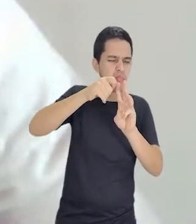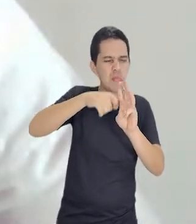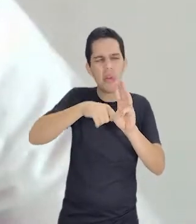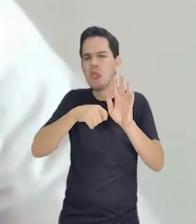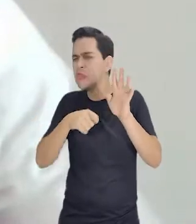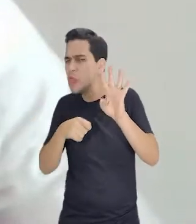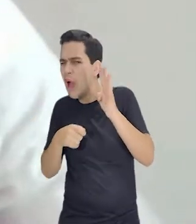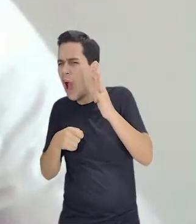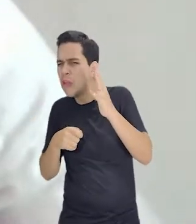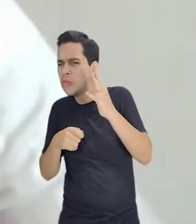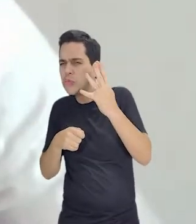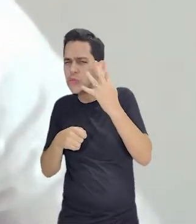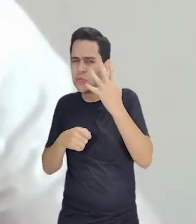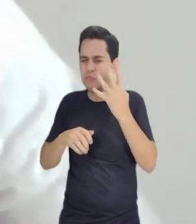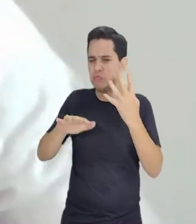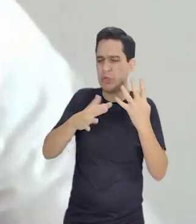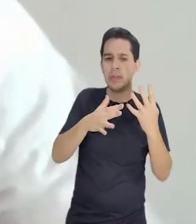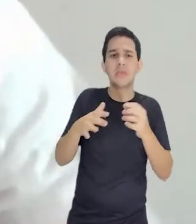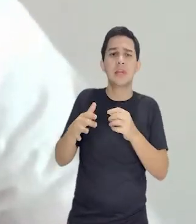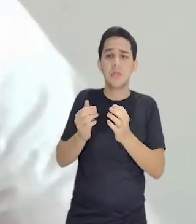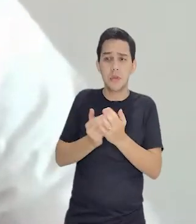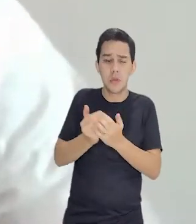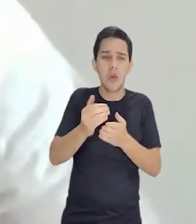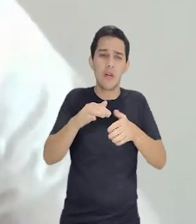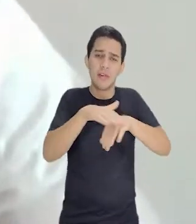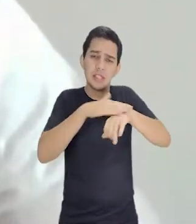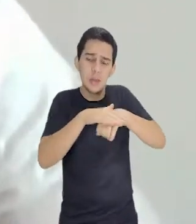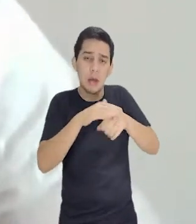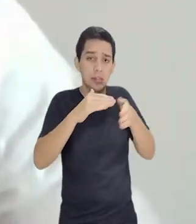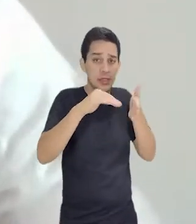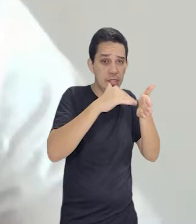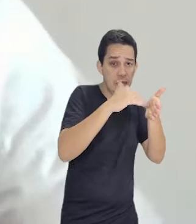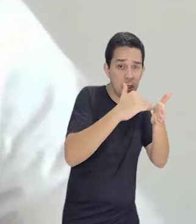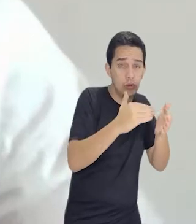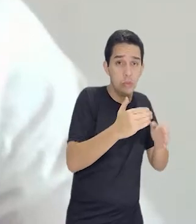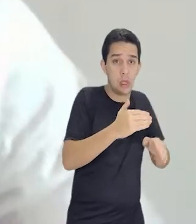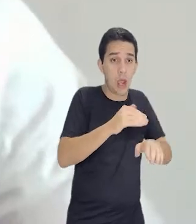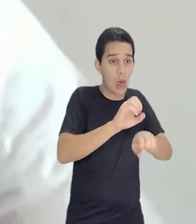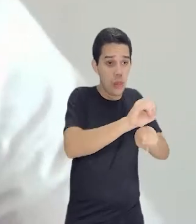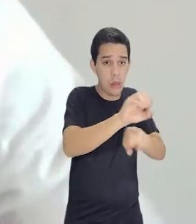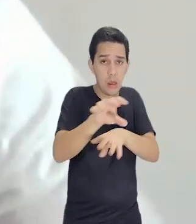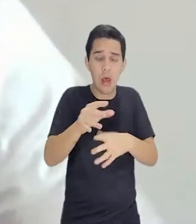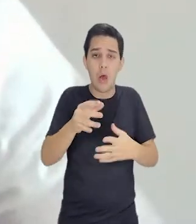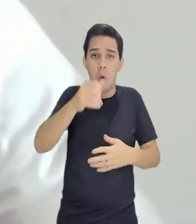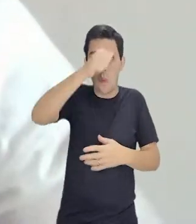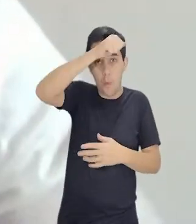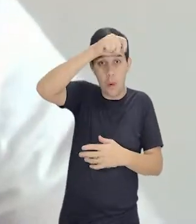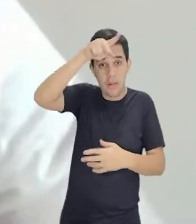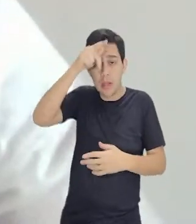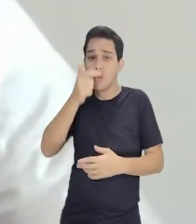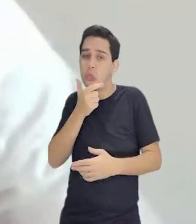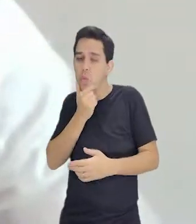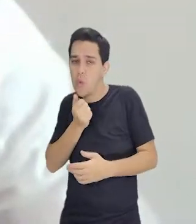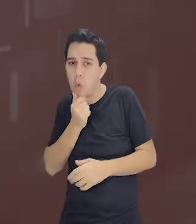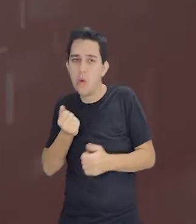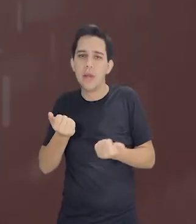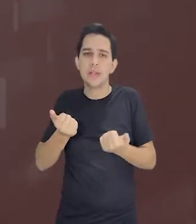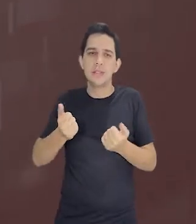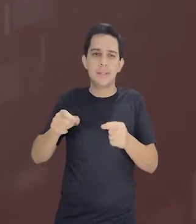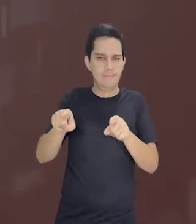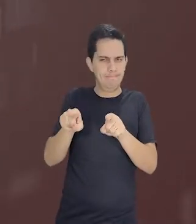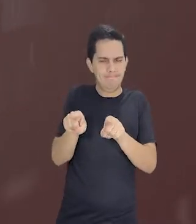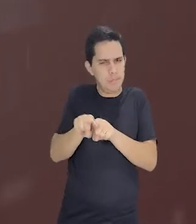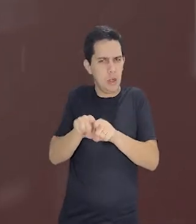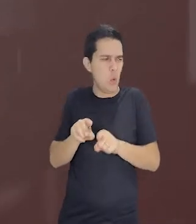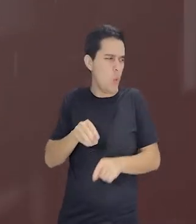de Educação, com o senhor prefeito, com a equipe técnica, e a gente conta no Ministério Público também com